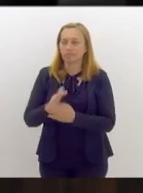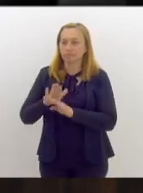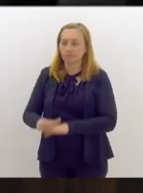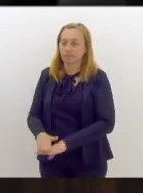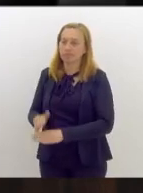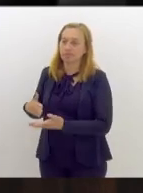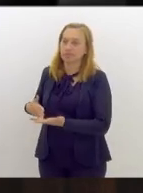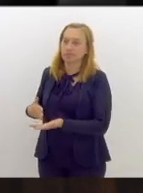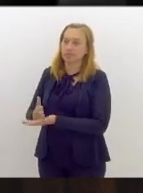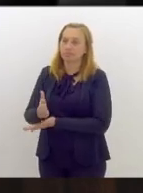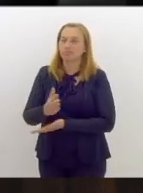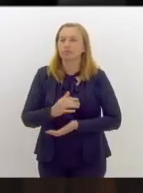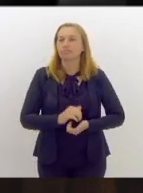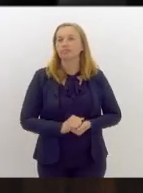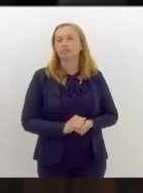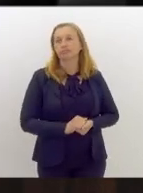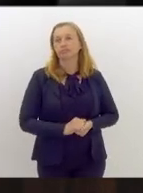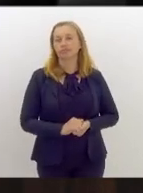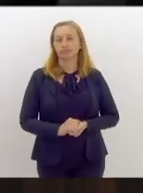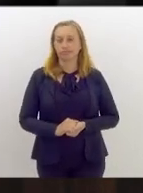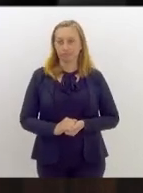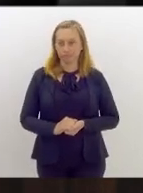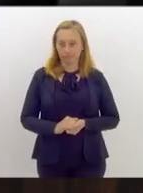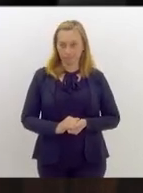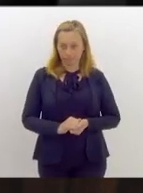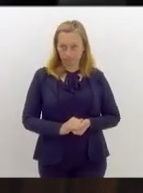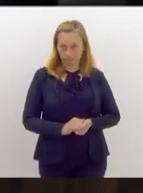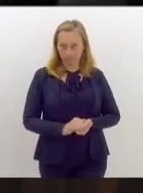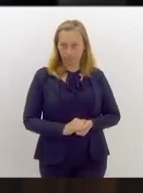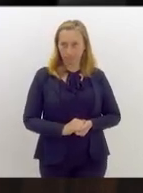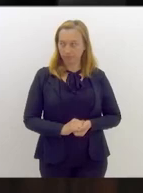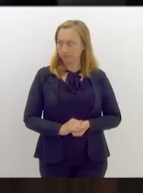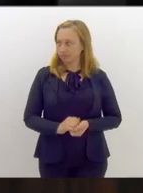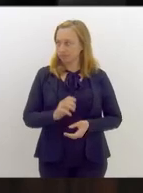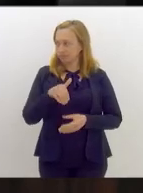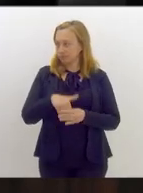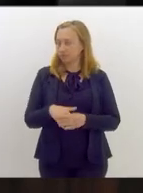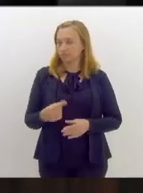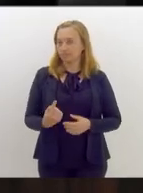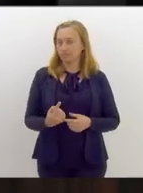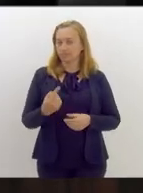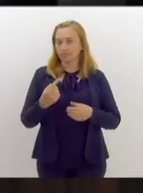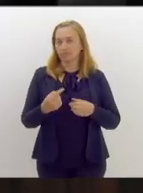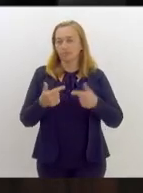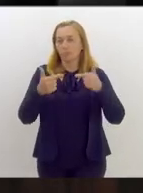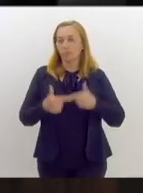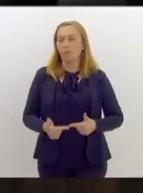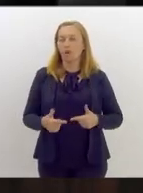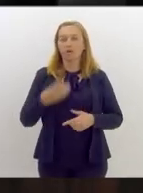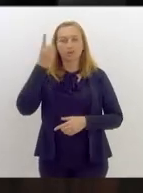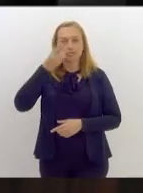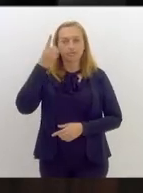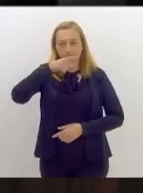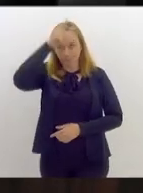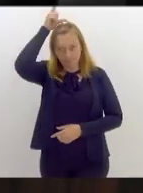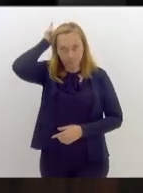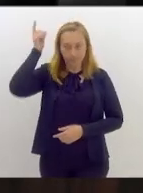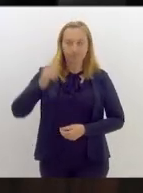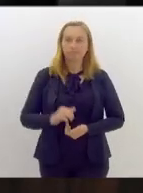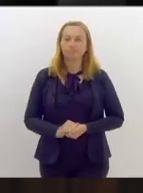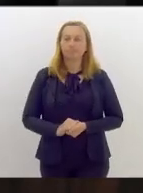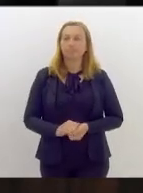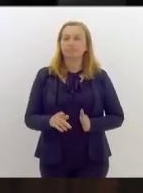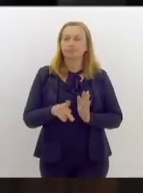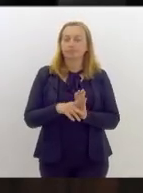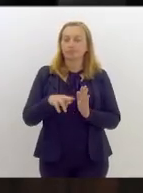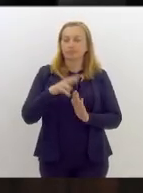senhores que aprovam, permaneçam como estão, aprovado, vai a promulgação, com voto pela abstenção do deputado Luiz Paulo.